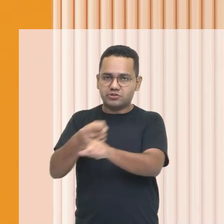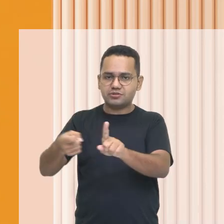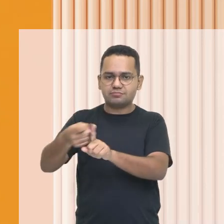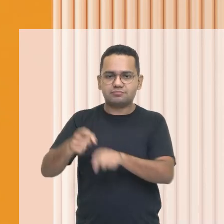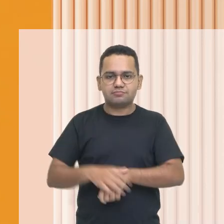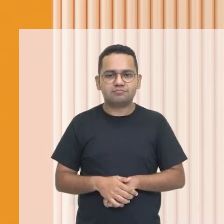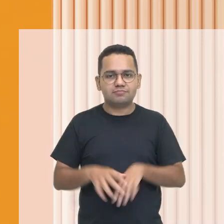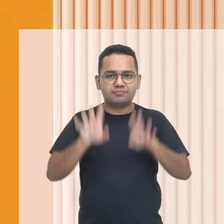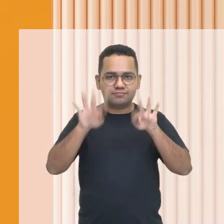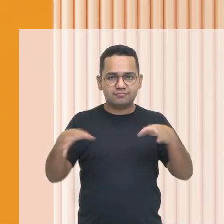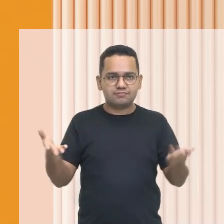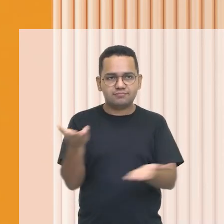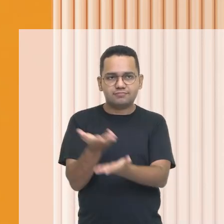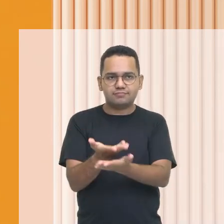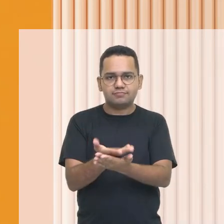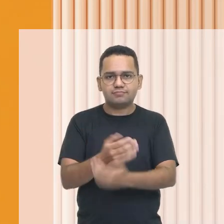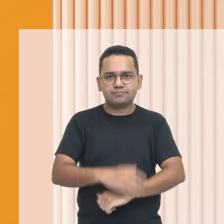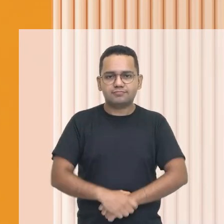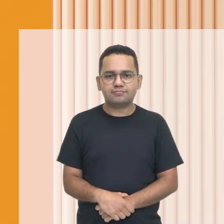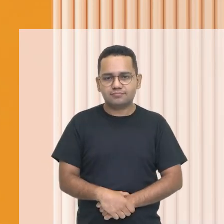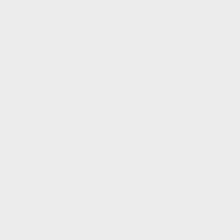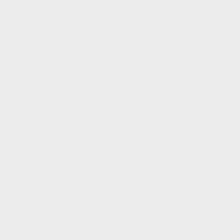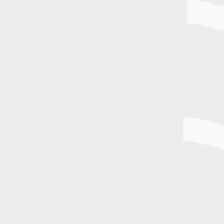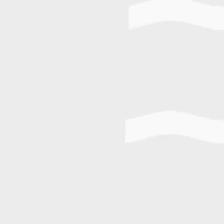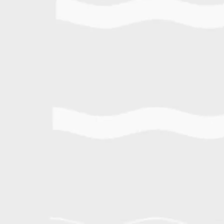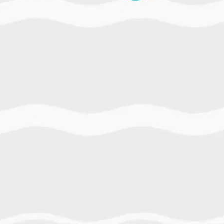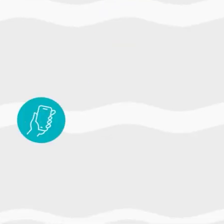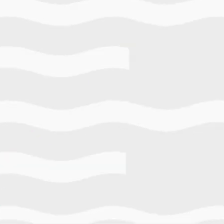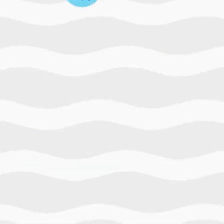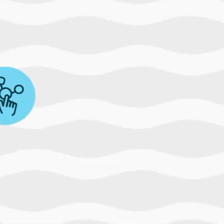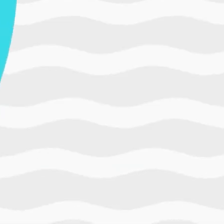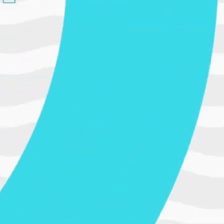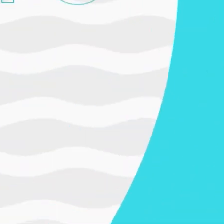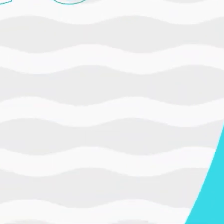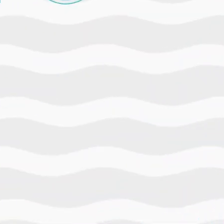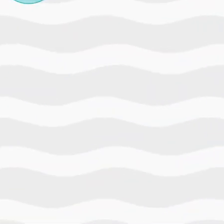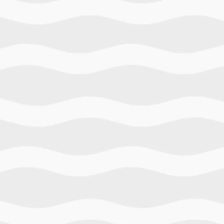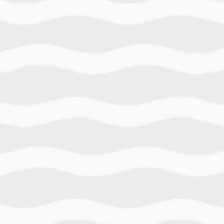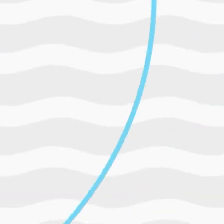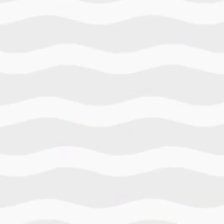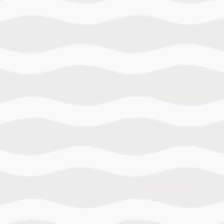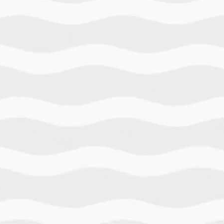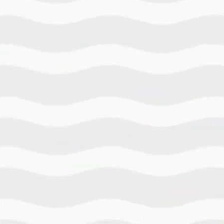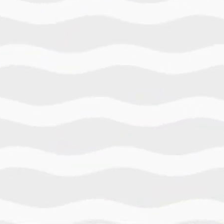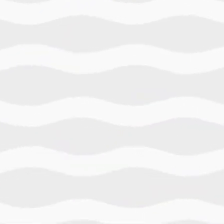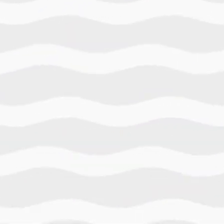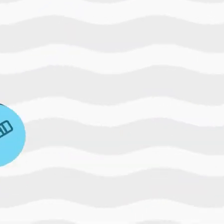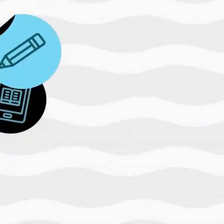assim finalizamos a nossa aula.